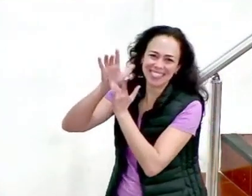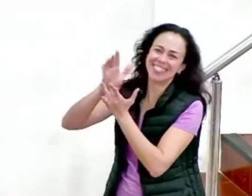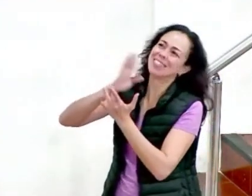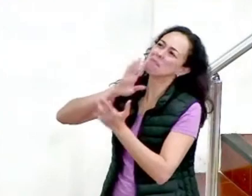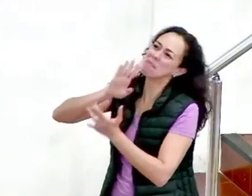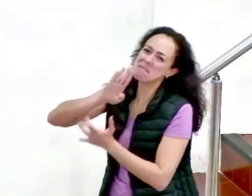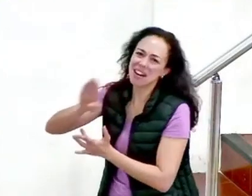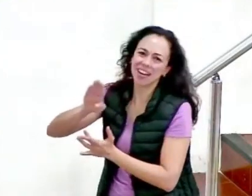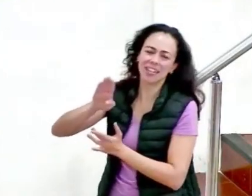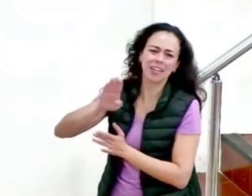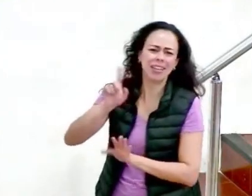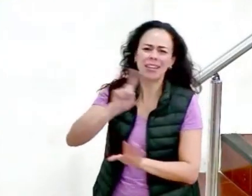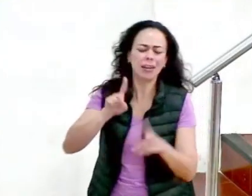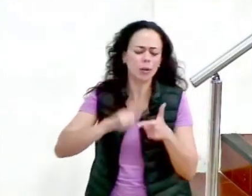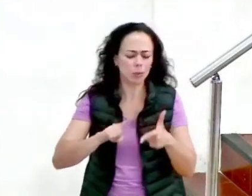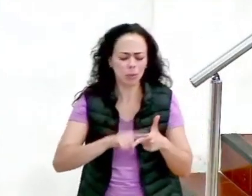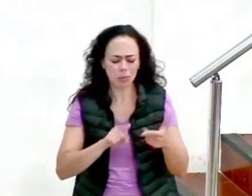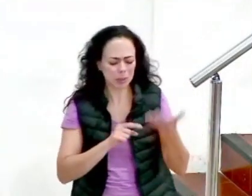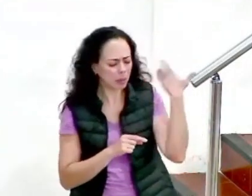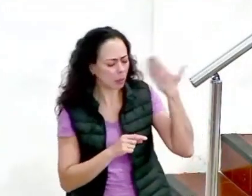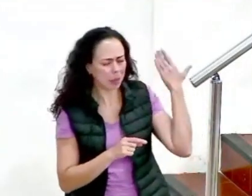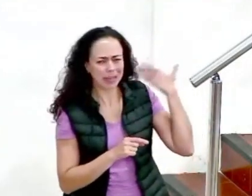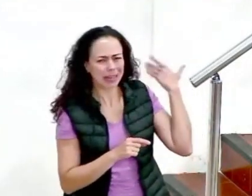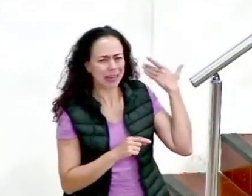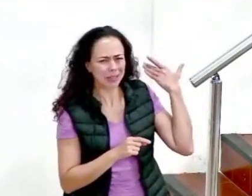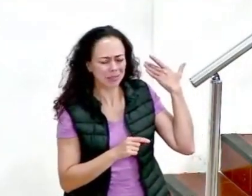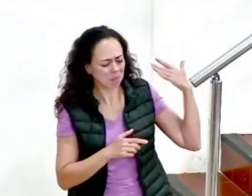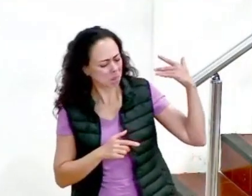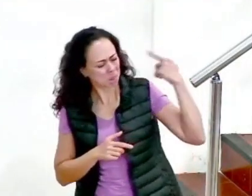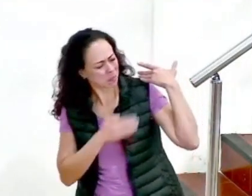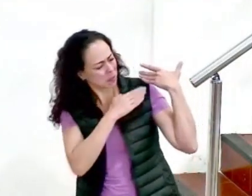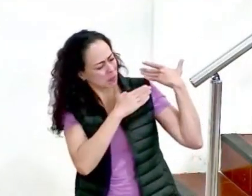seus problemas do passado interfiram no seu presente, porque quando eles